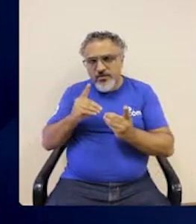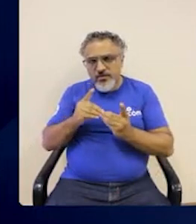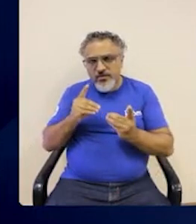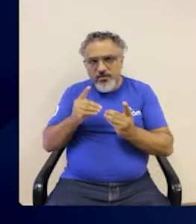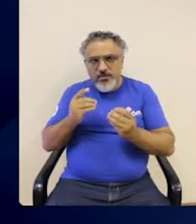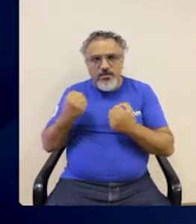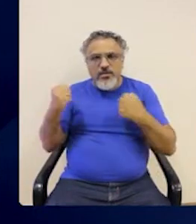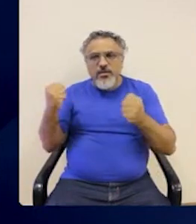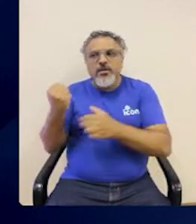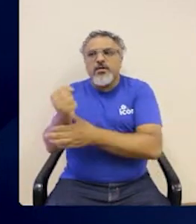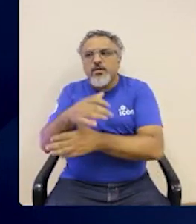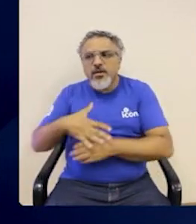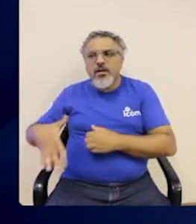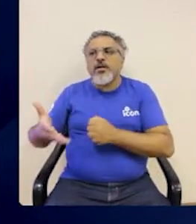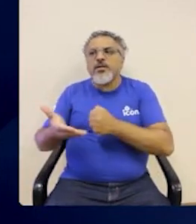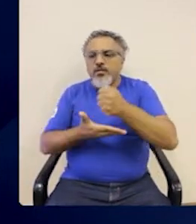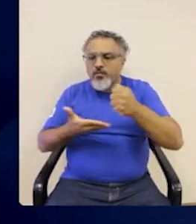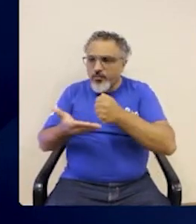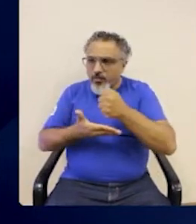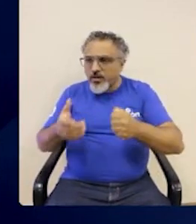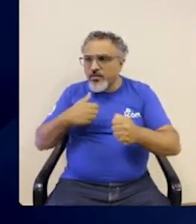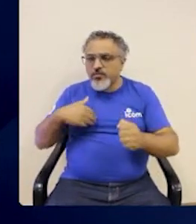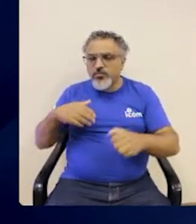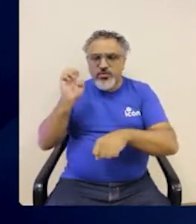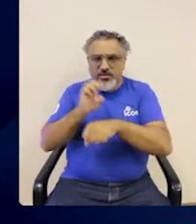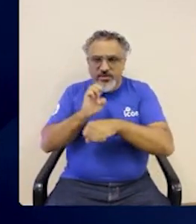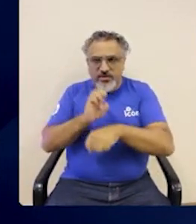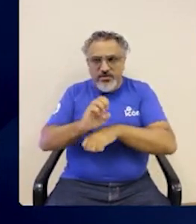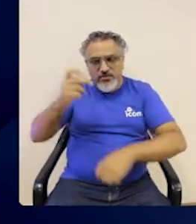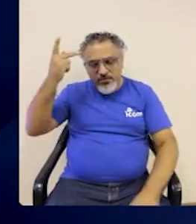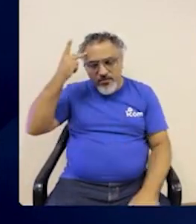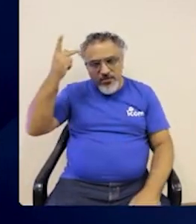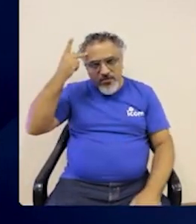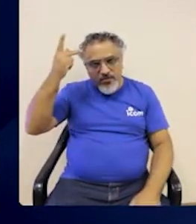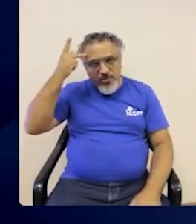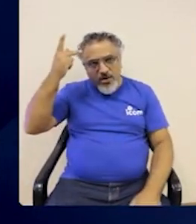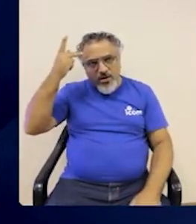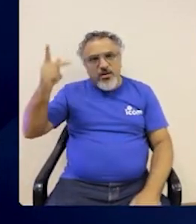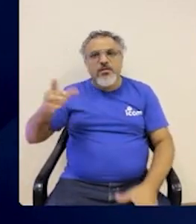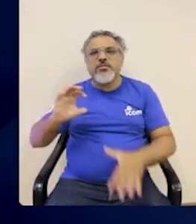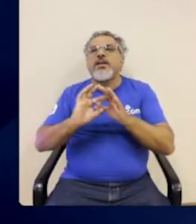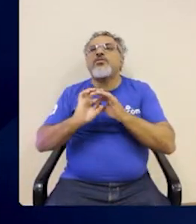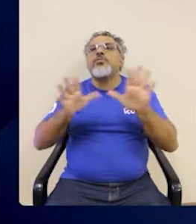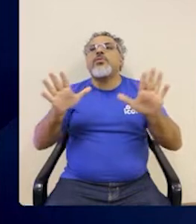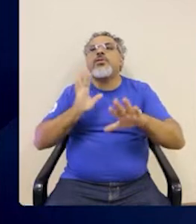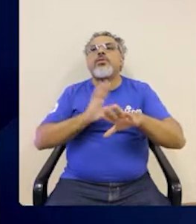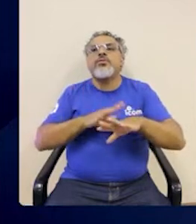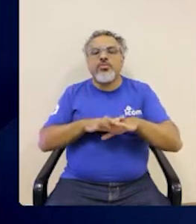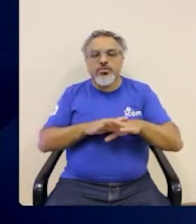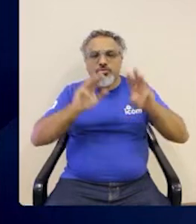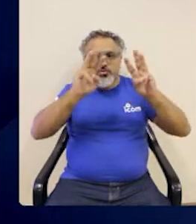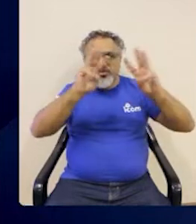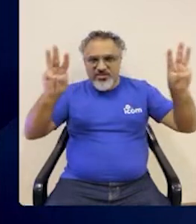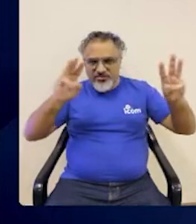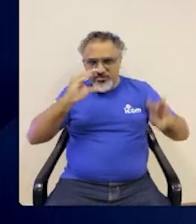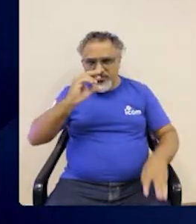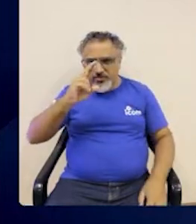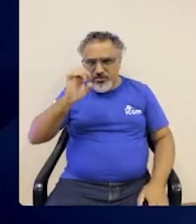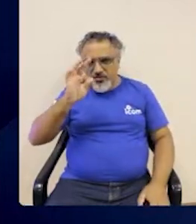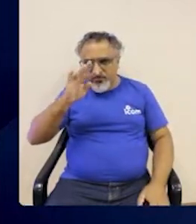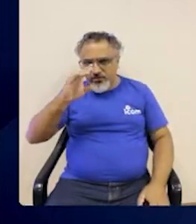norteador da fisioterapia na atenção básica do Estado de São Paulo, né? Esse documento está disponível lá no site do CREFITO 3, e uma